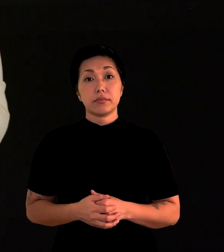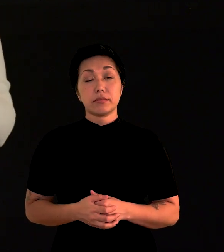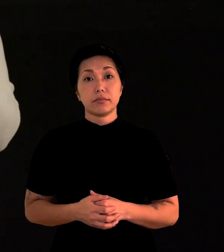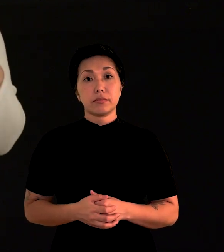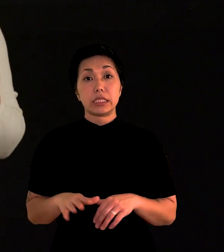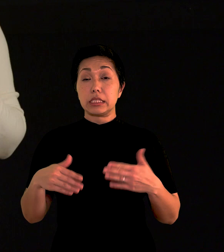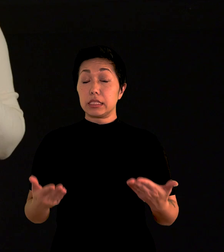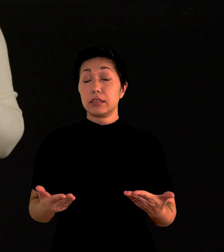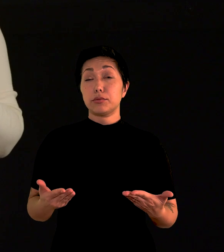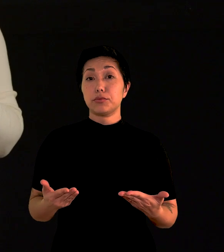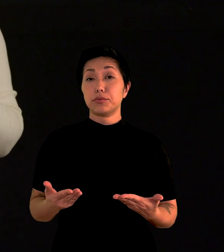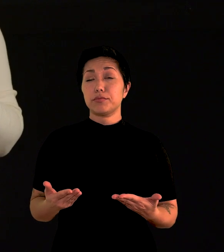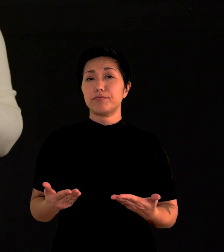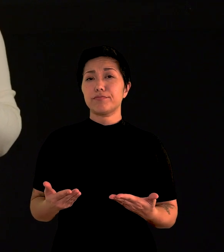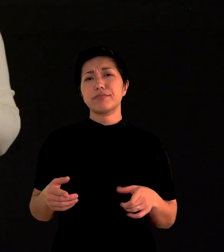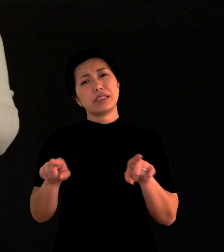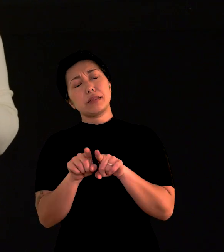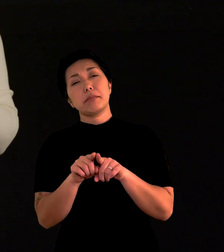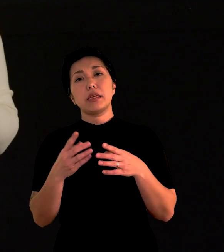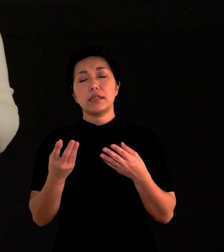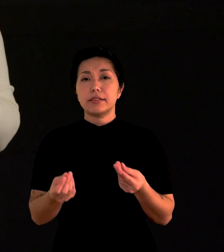né? Então,